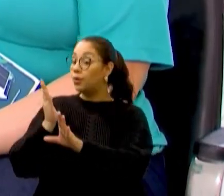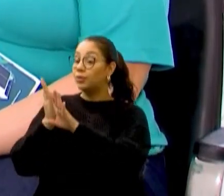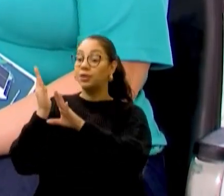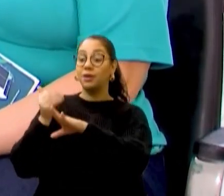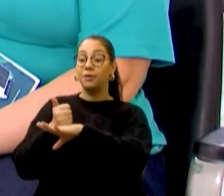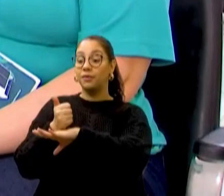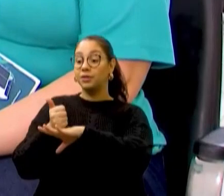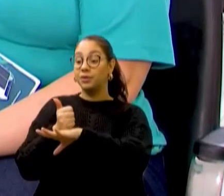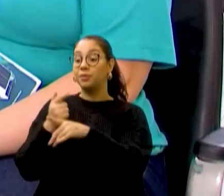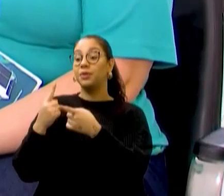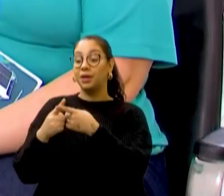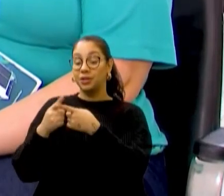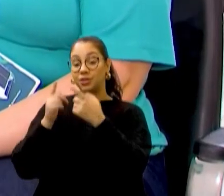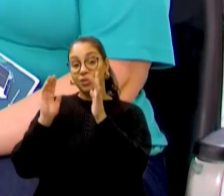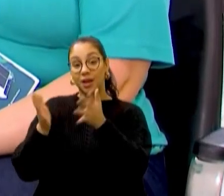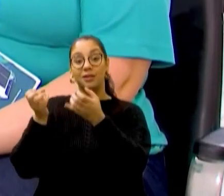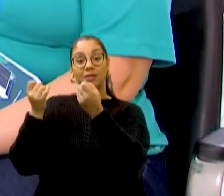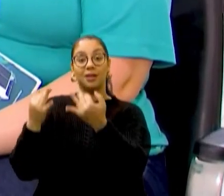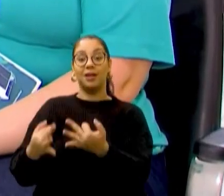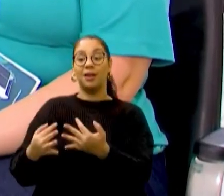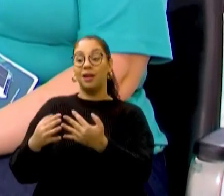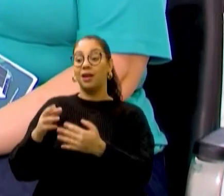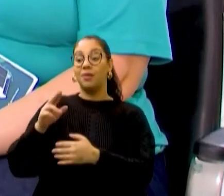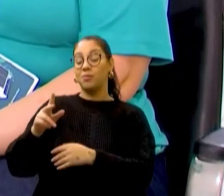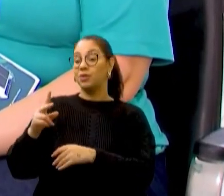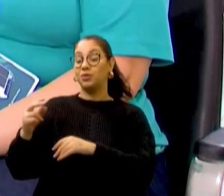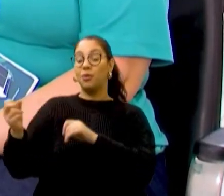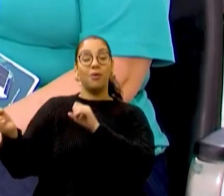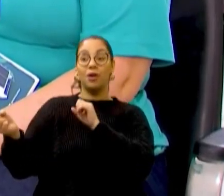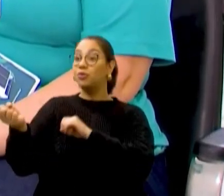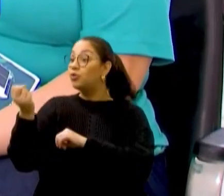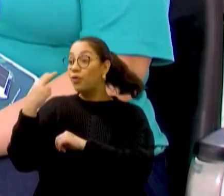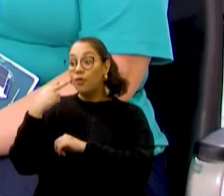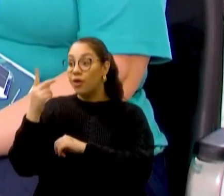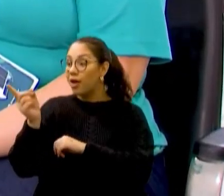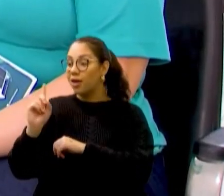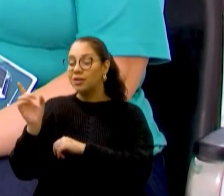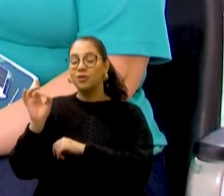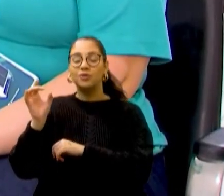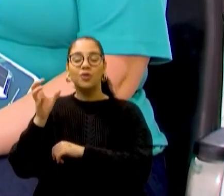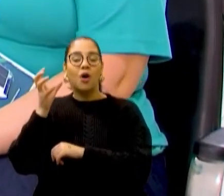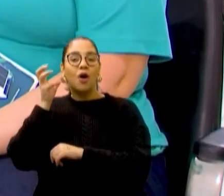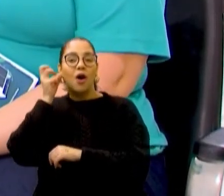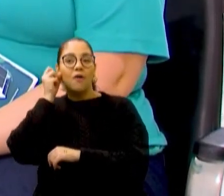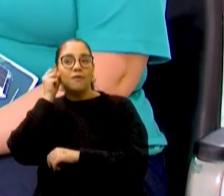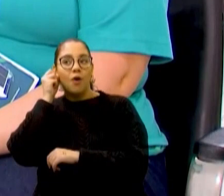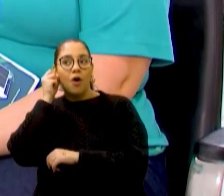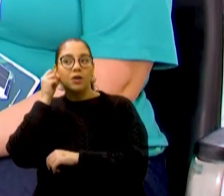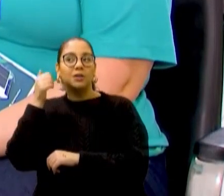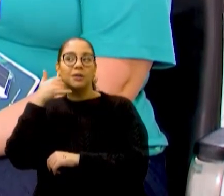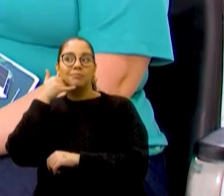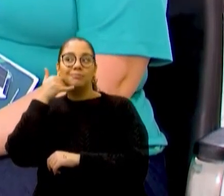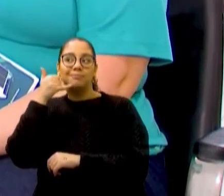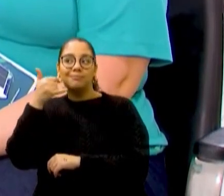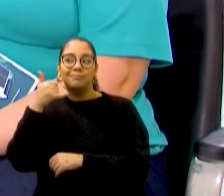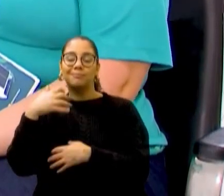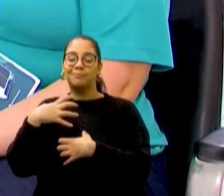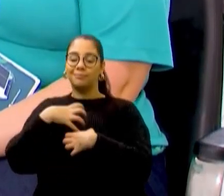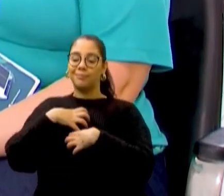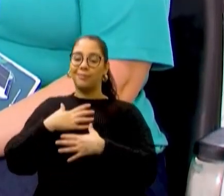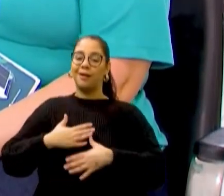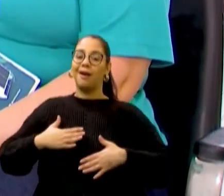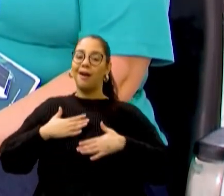nela porque assim como eu te falei a pessoa não te vê você ouve a voz e sente